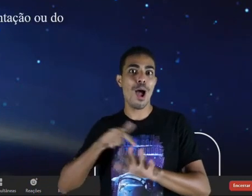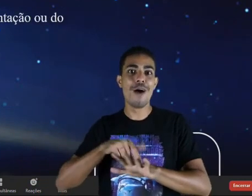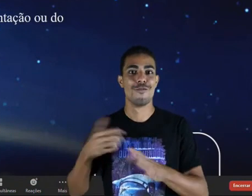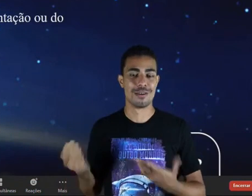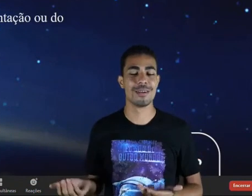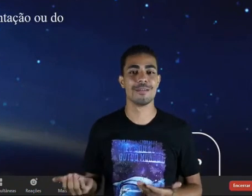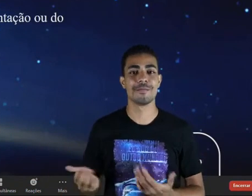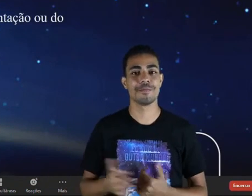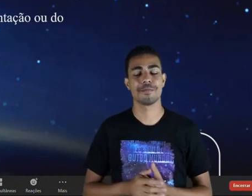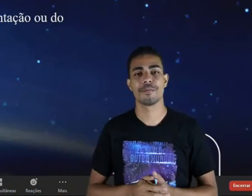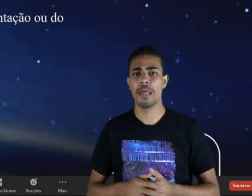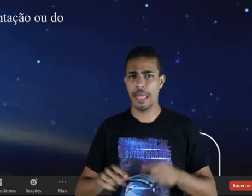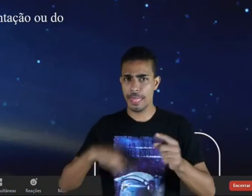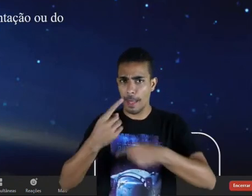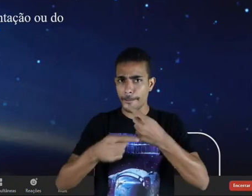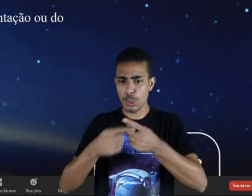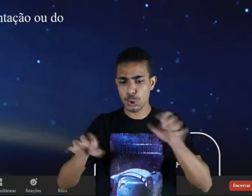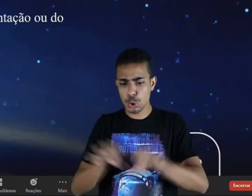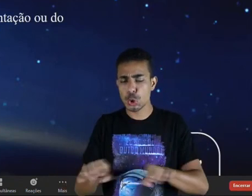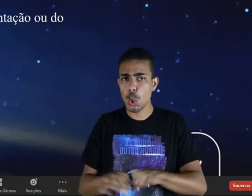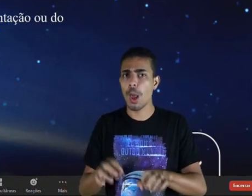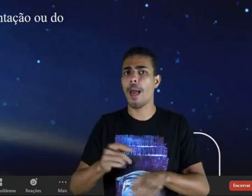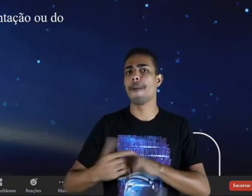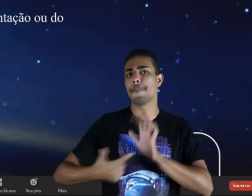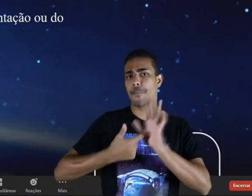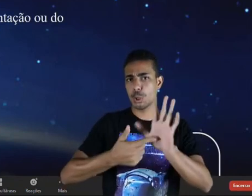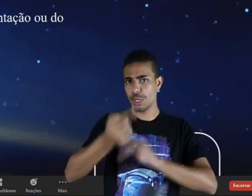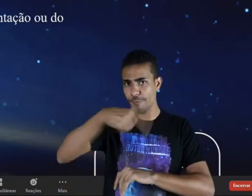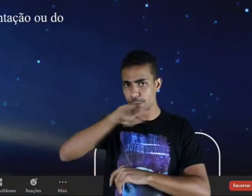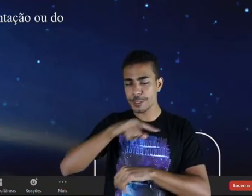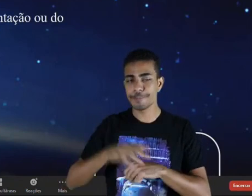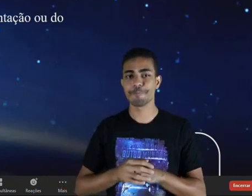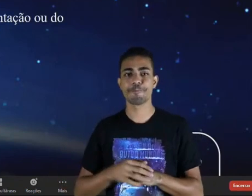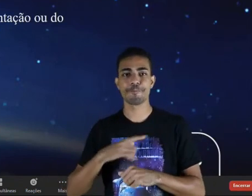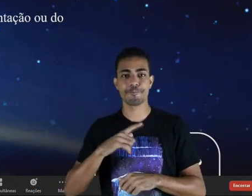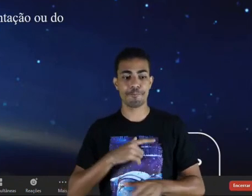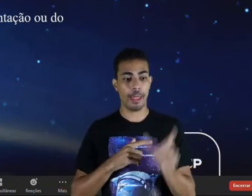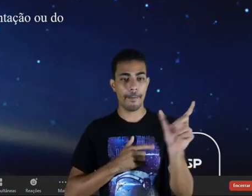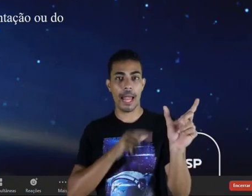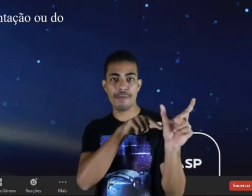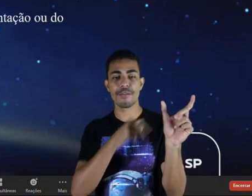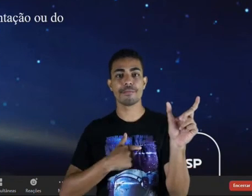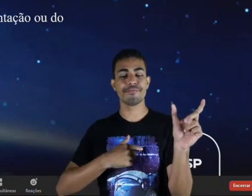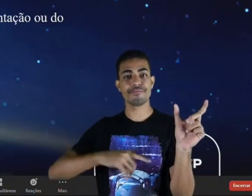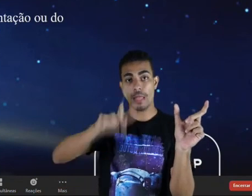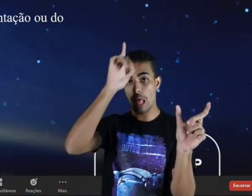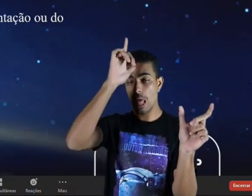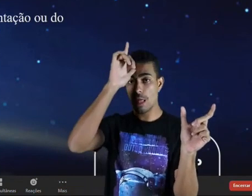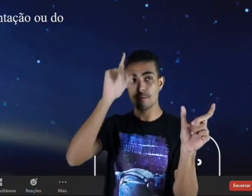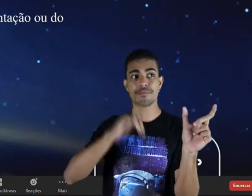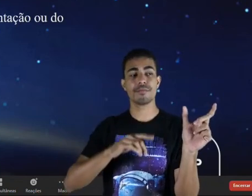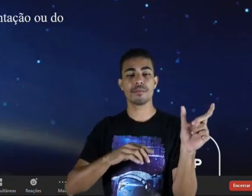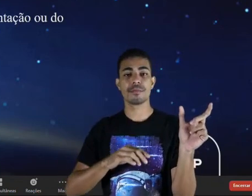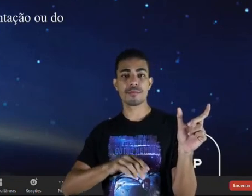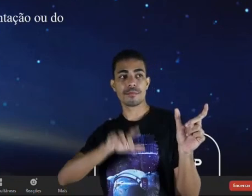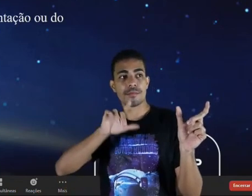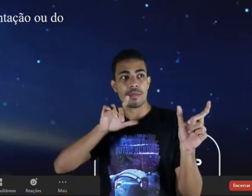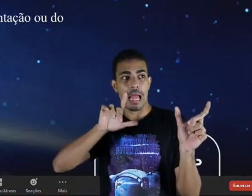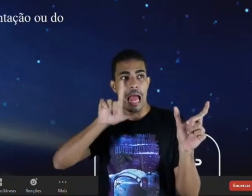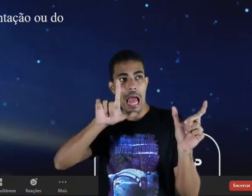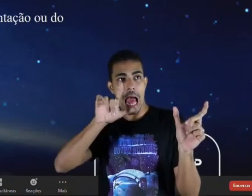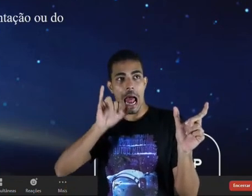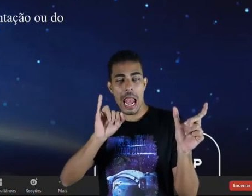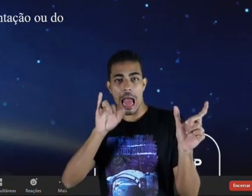mostrar para você algumas estruturas na Bíblia. A composição tem uma palavra em alemão chamada Leitmotiv.